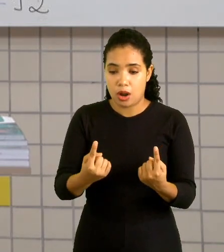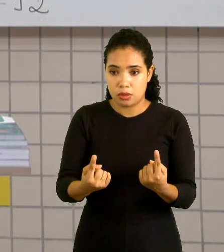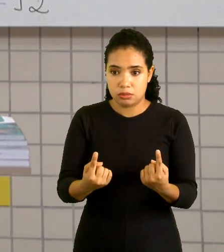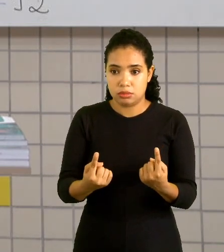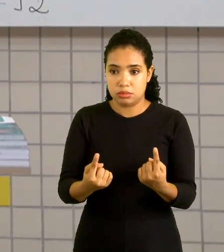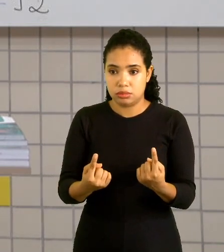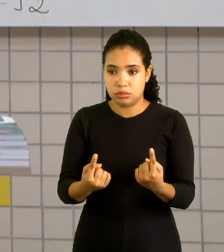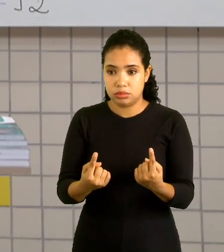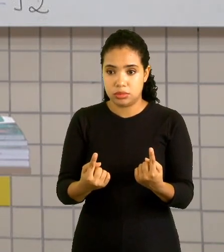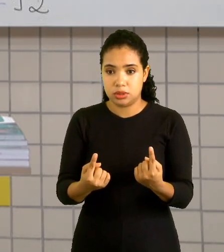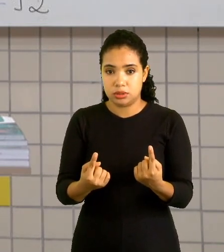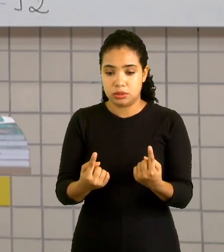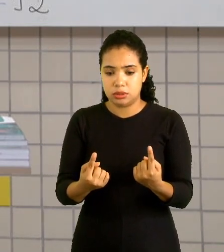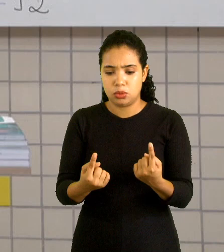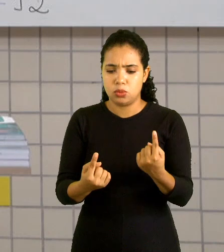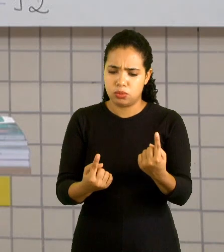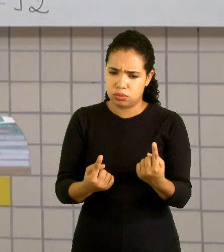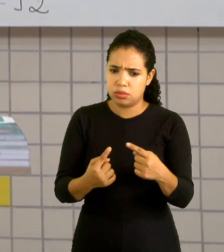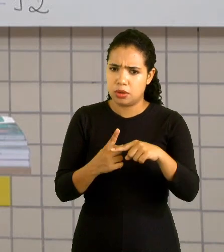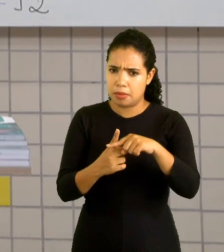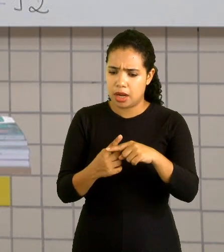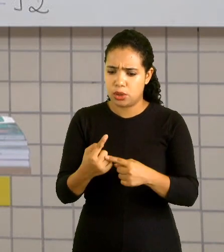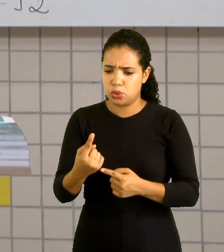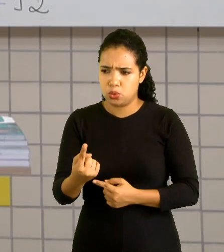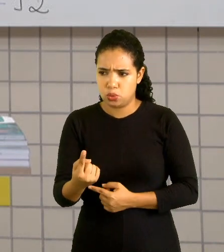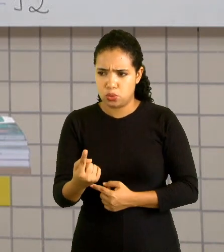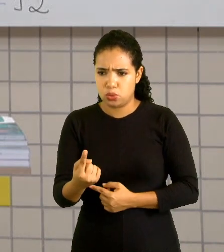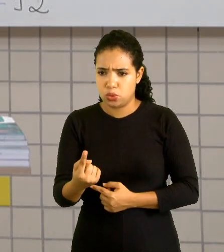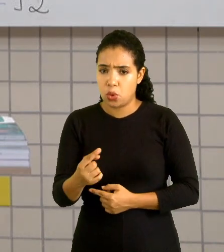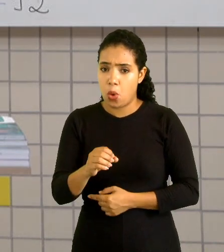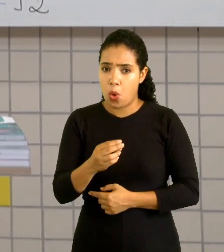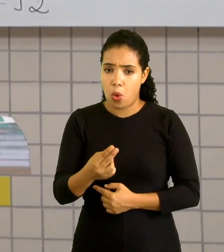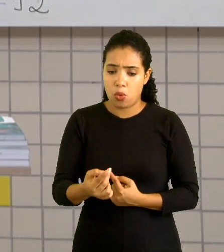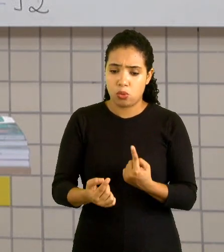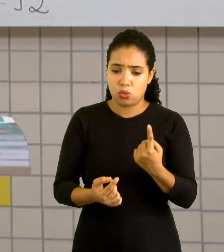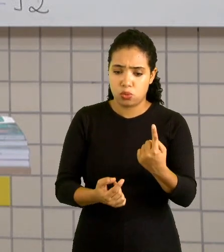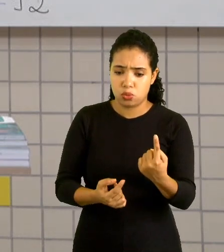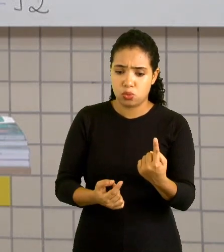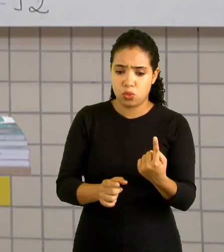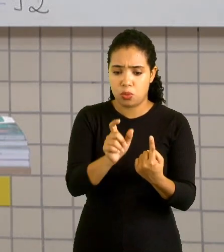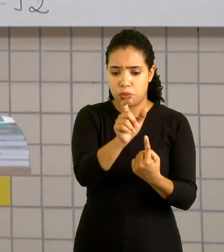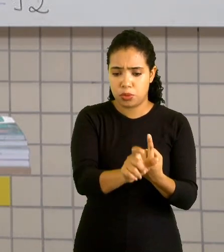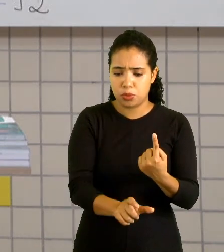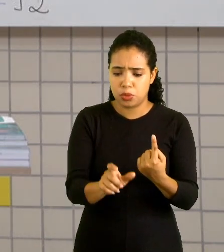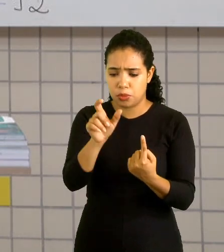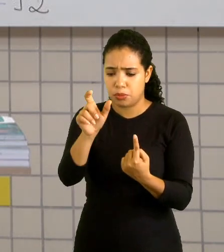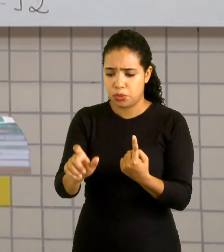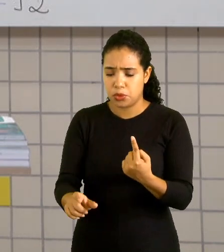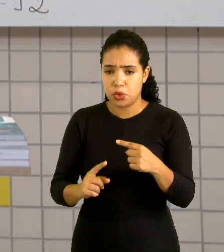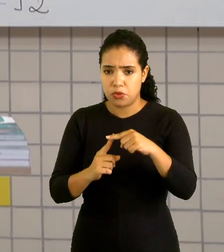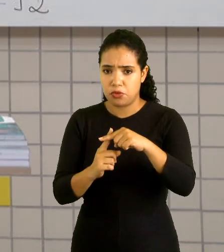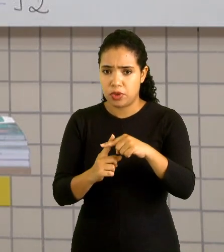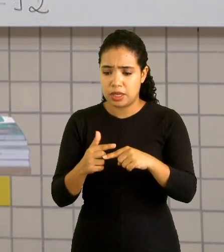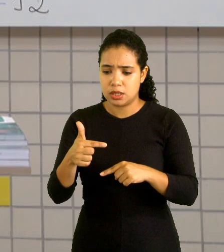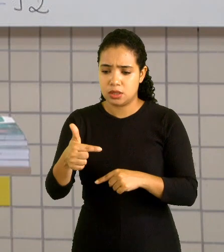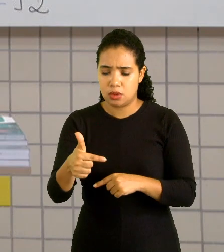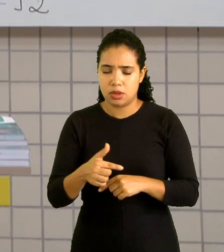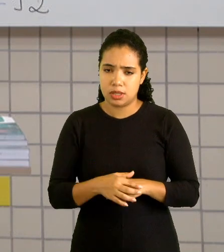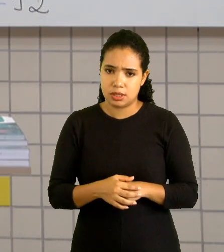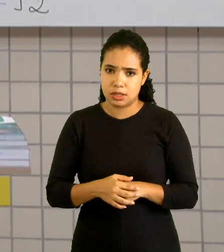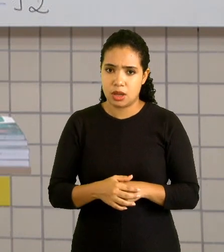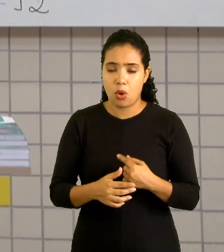1 mais 1. Ou 1 duas vezes. 1 mais